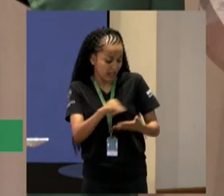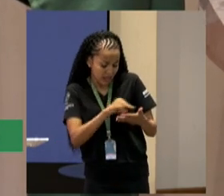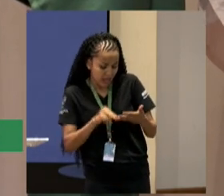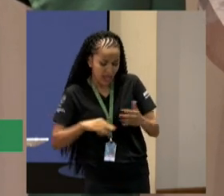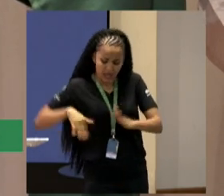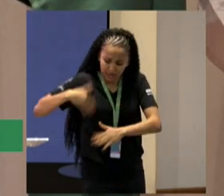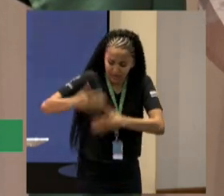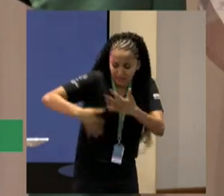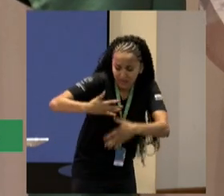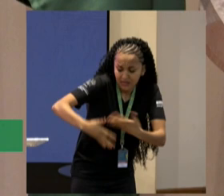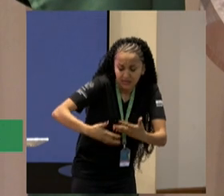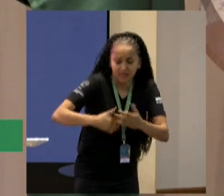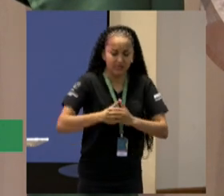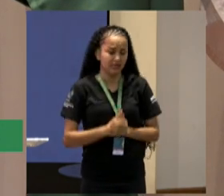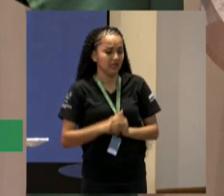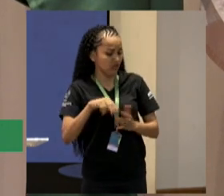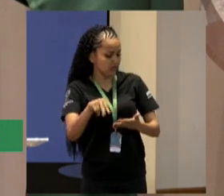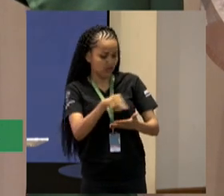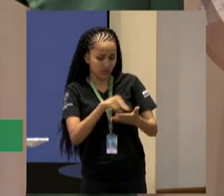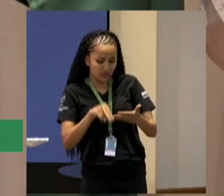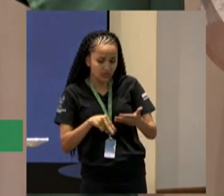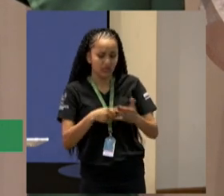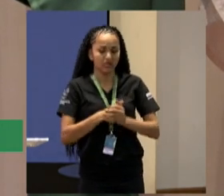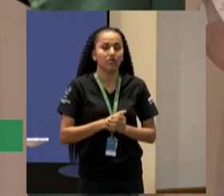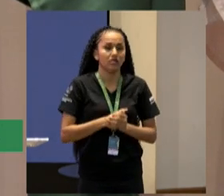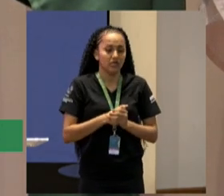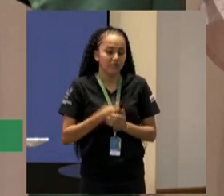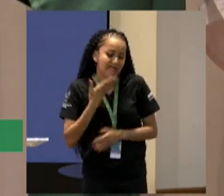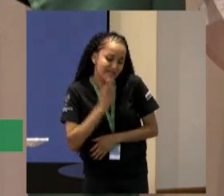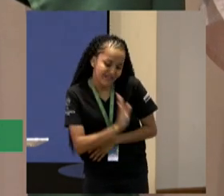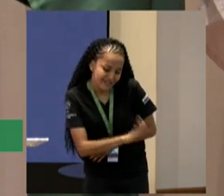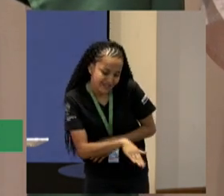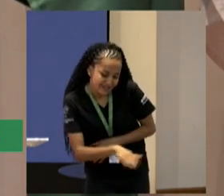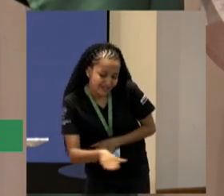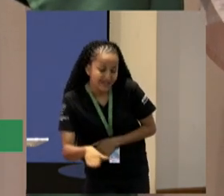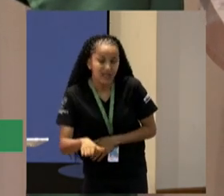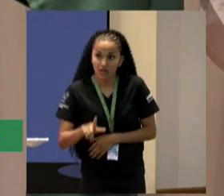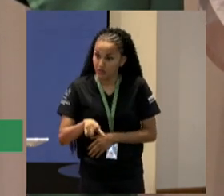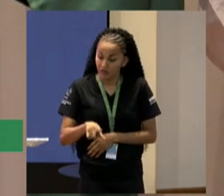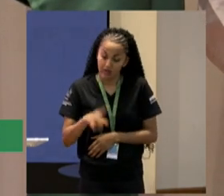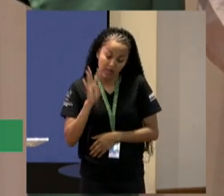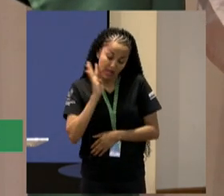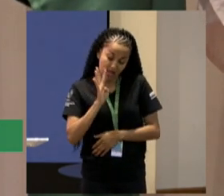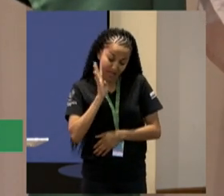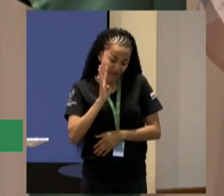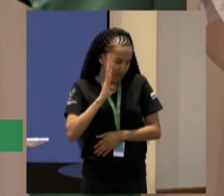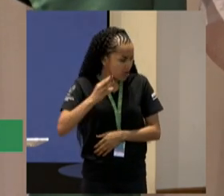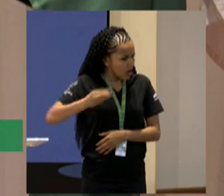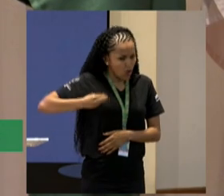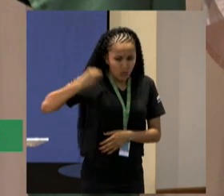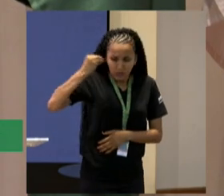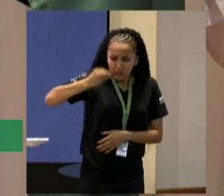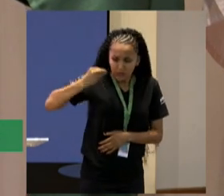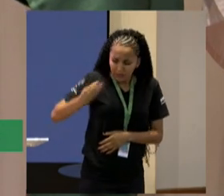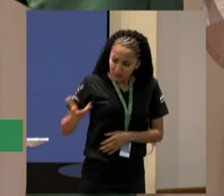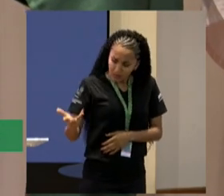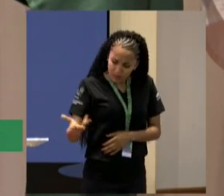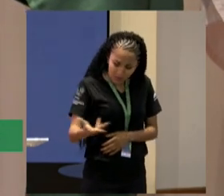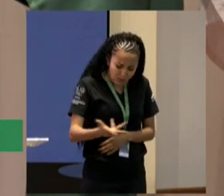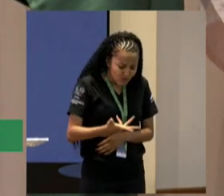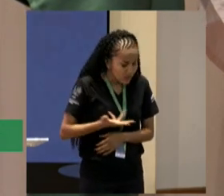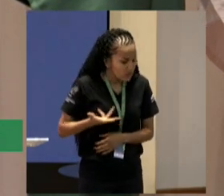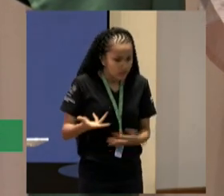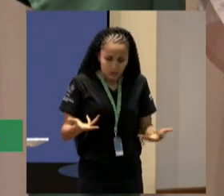esse processo, né, de leitura para os pequenos, que foi muito bacana, foi uma experiência incrível para a